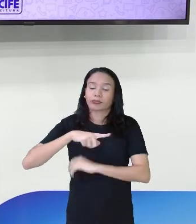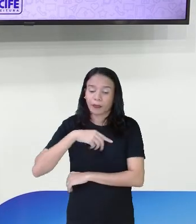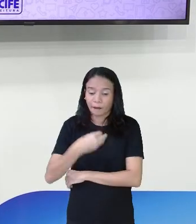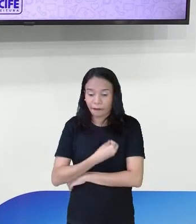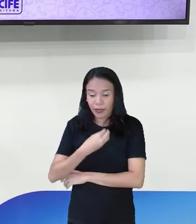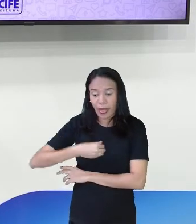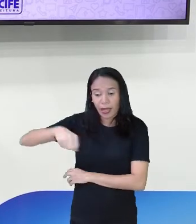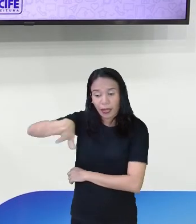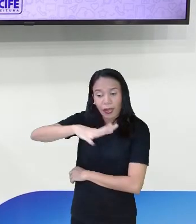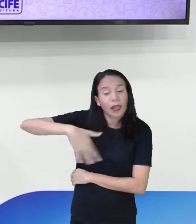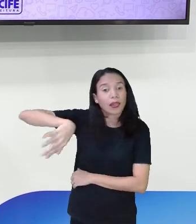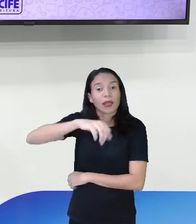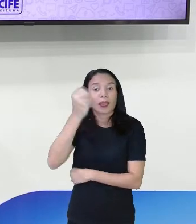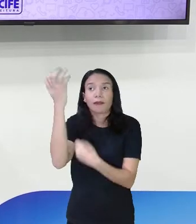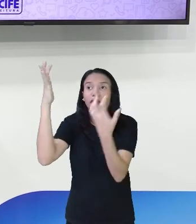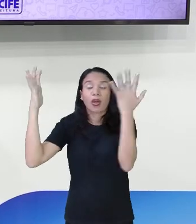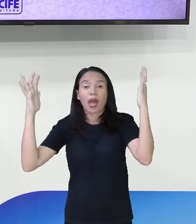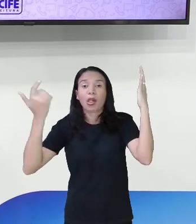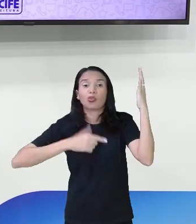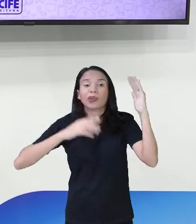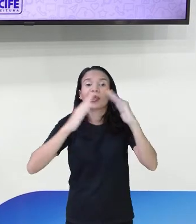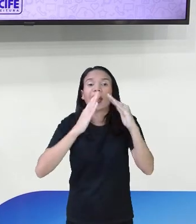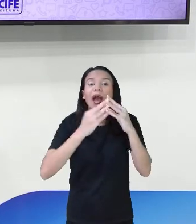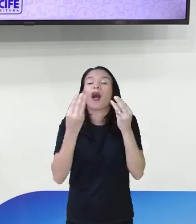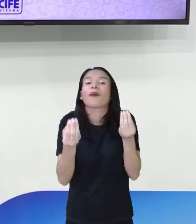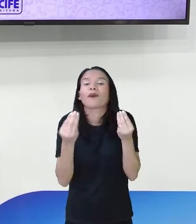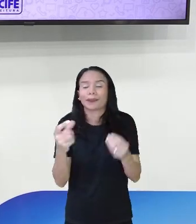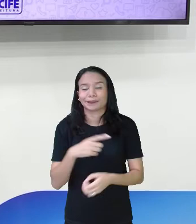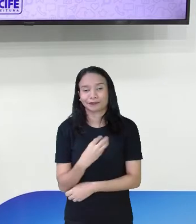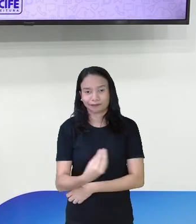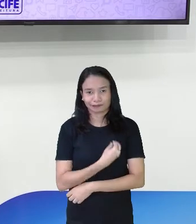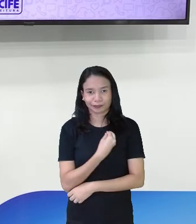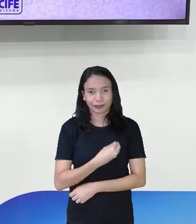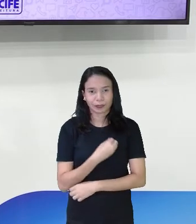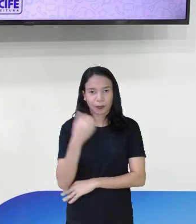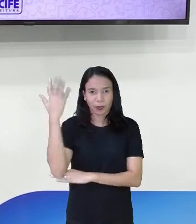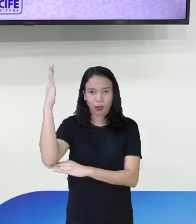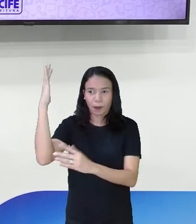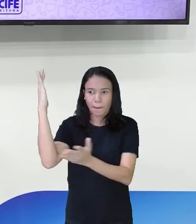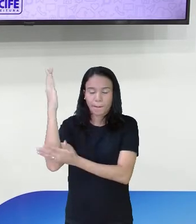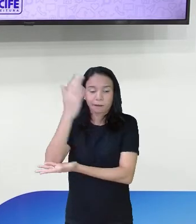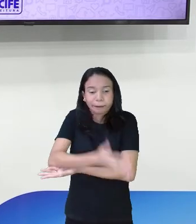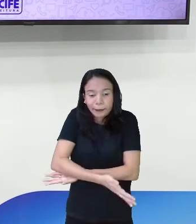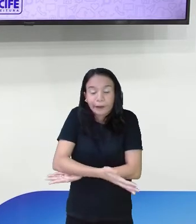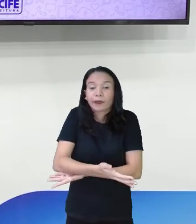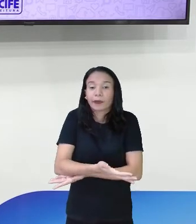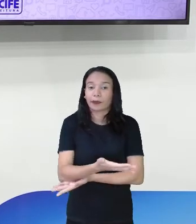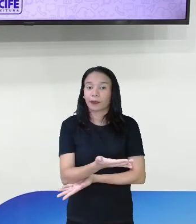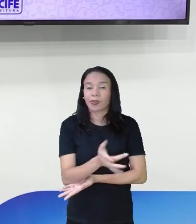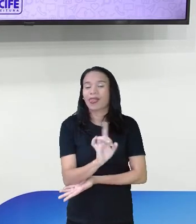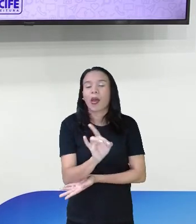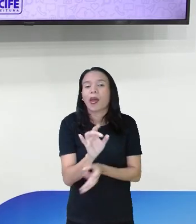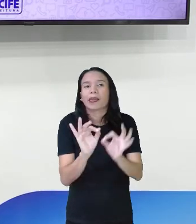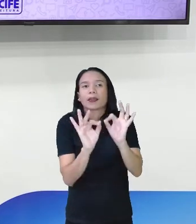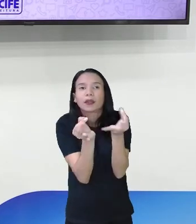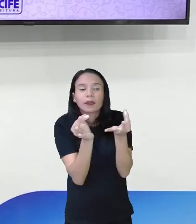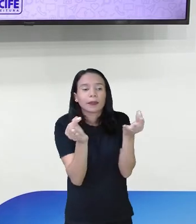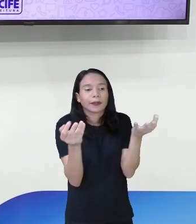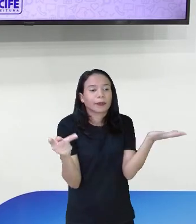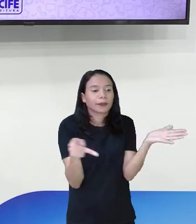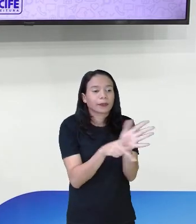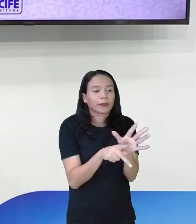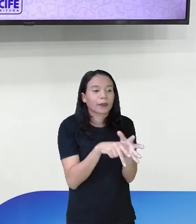naquele ambiente ali de mata, de floresta. Então, quando acontece o desmatamento, não estamos simplesmente